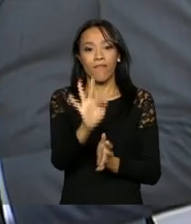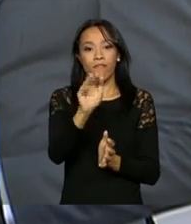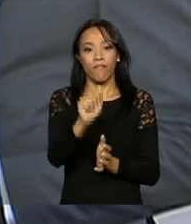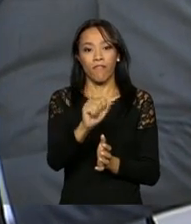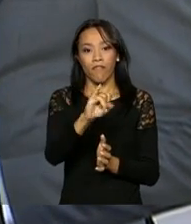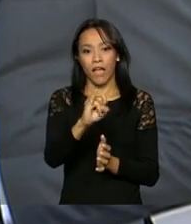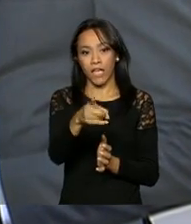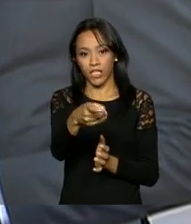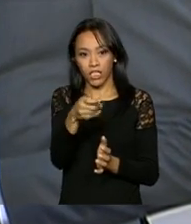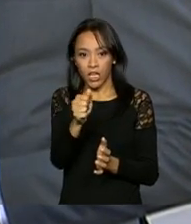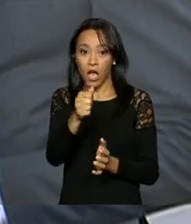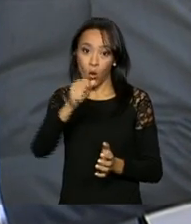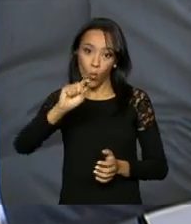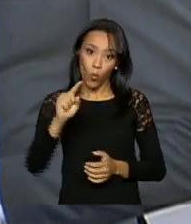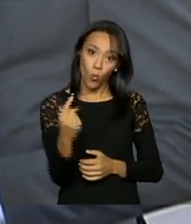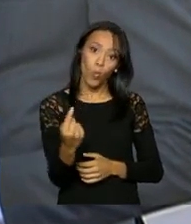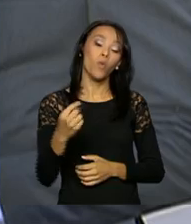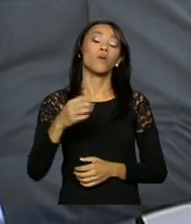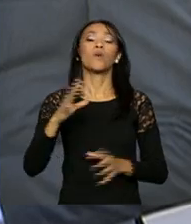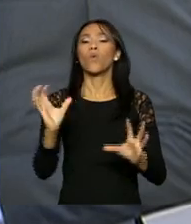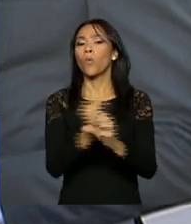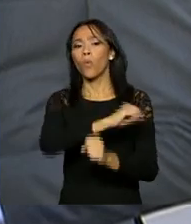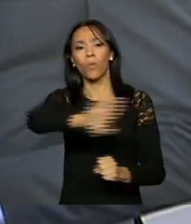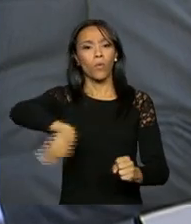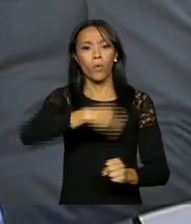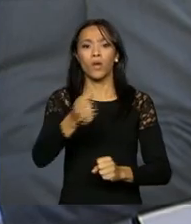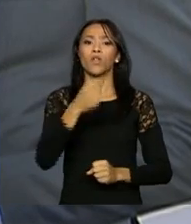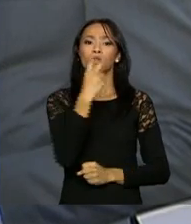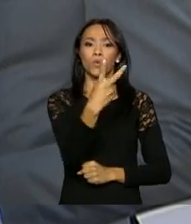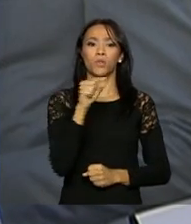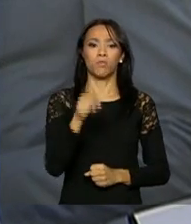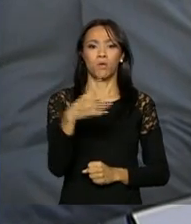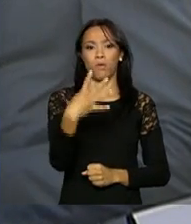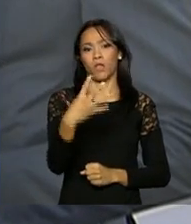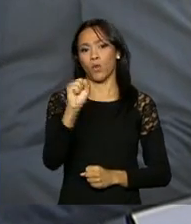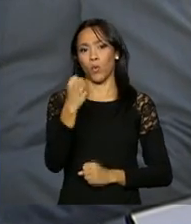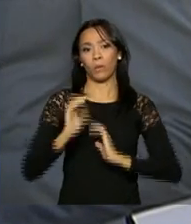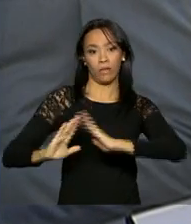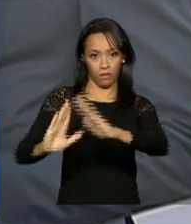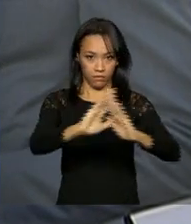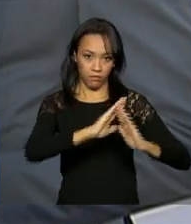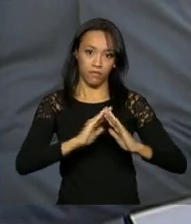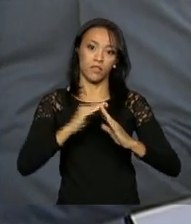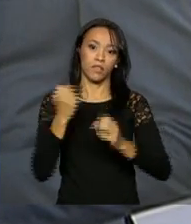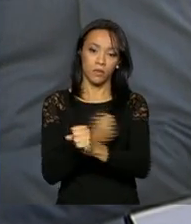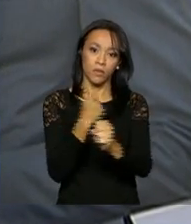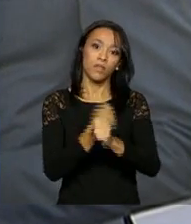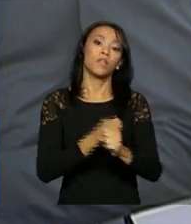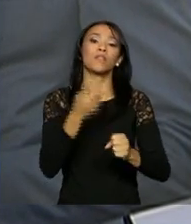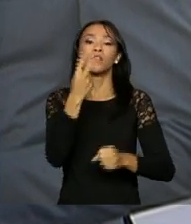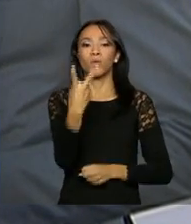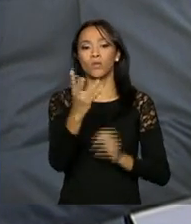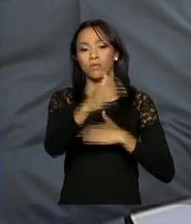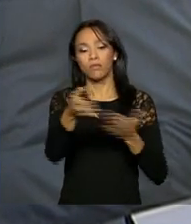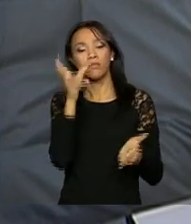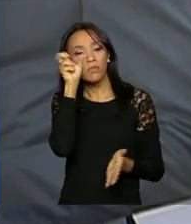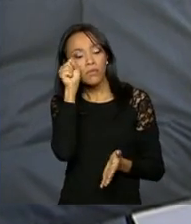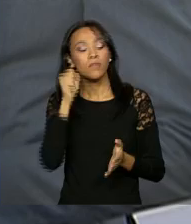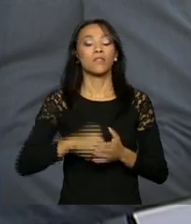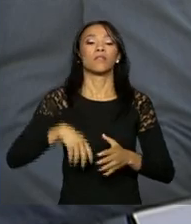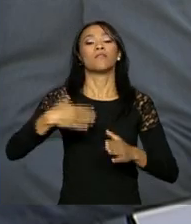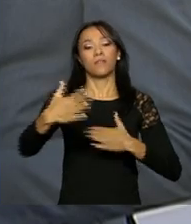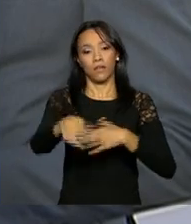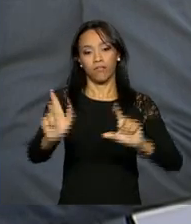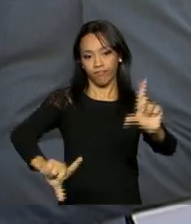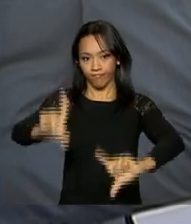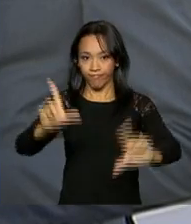composto de 2.048 unidades, dividido em 8 condomínios, e o apartamento tem 2 dormitórios, sala, cozinha e